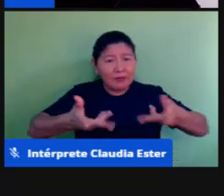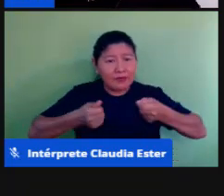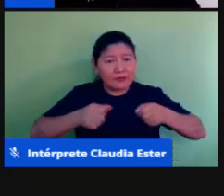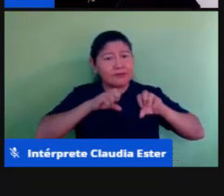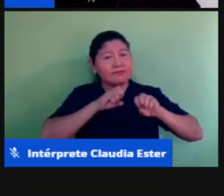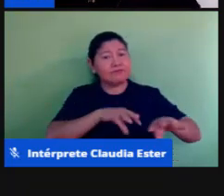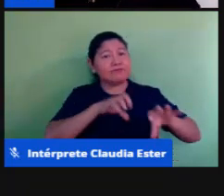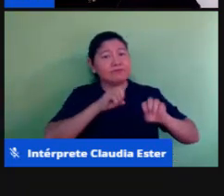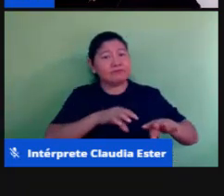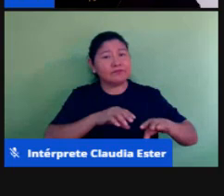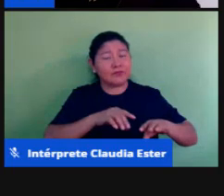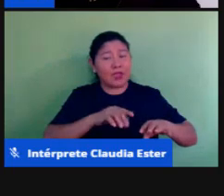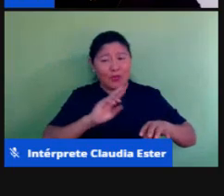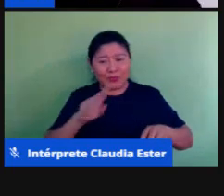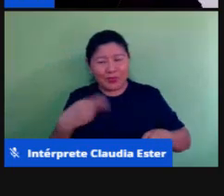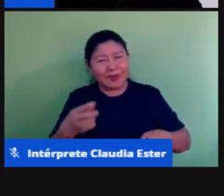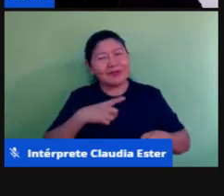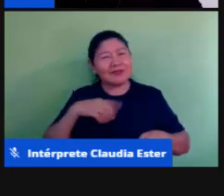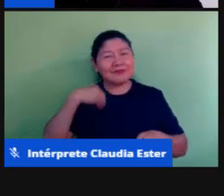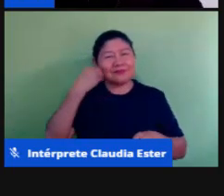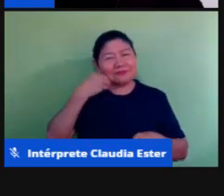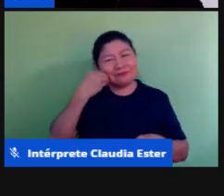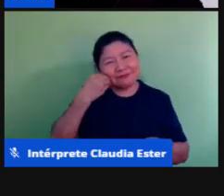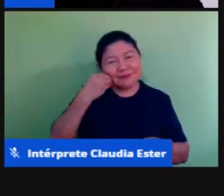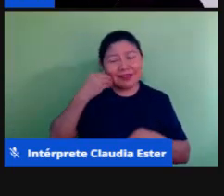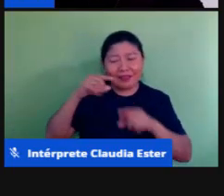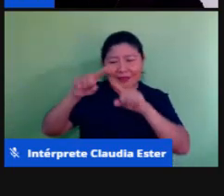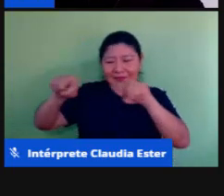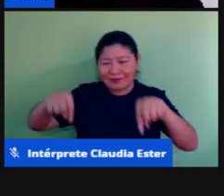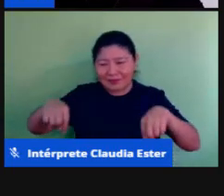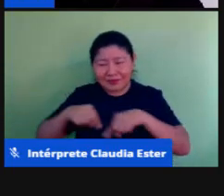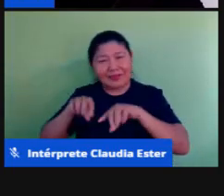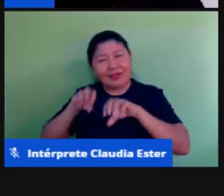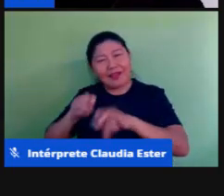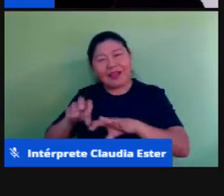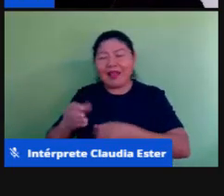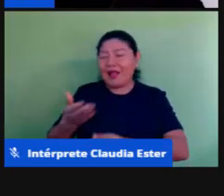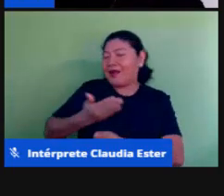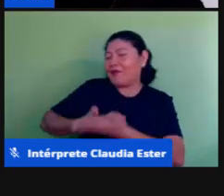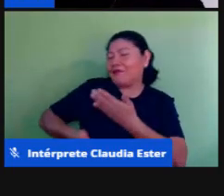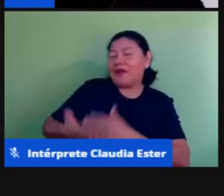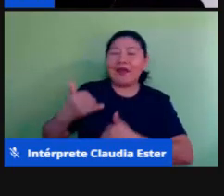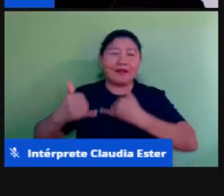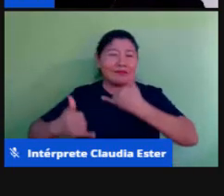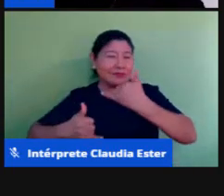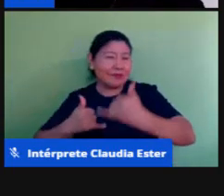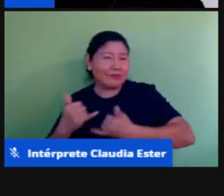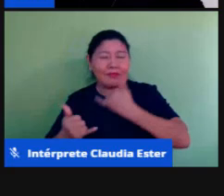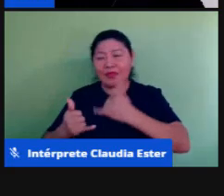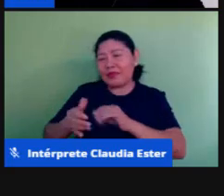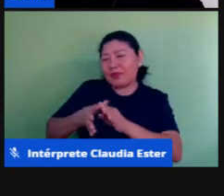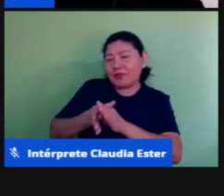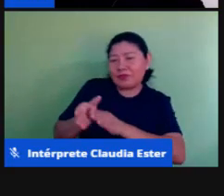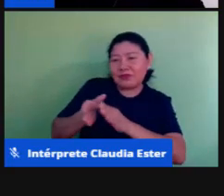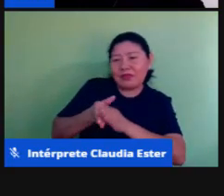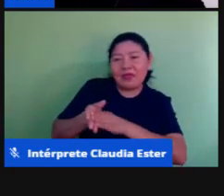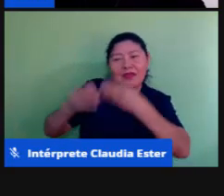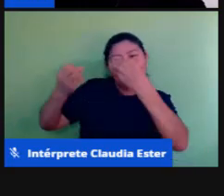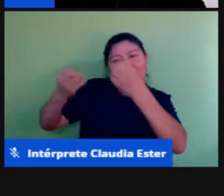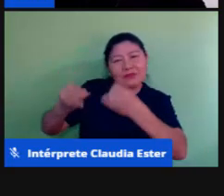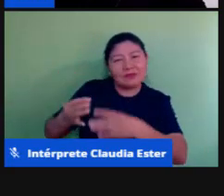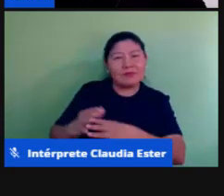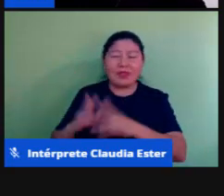falamos o dia inteiro, sem parar, né? Quando nós estamos falando de um tópico,